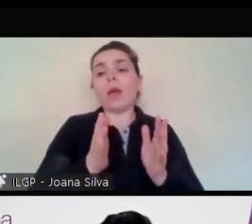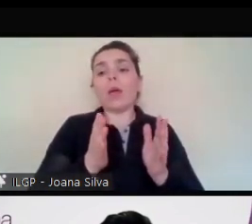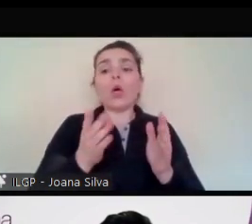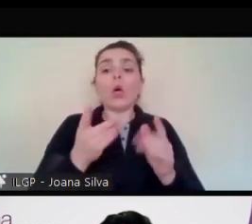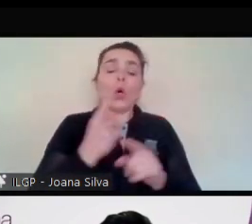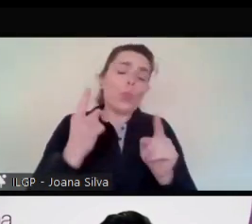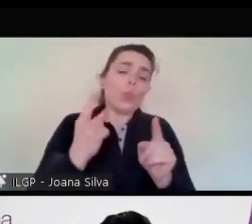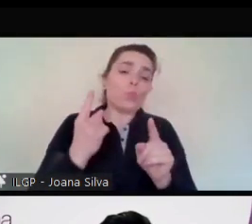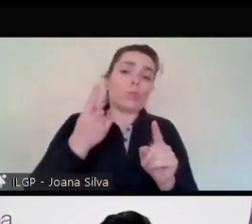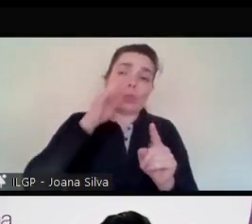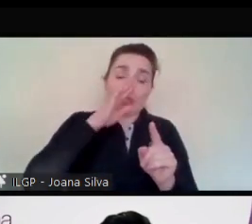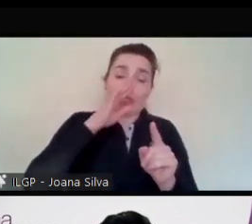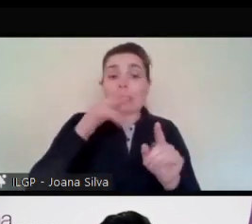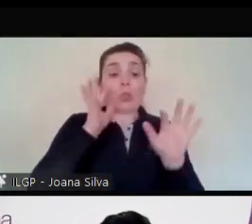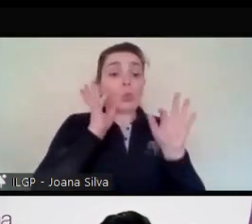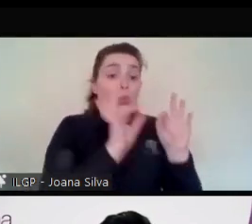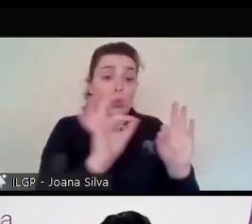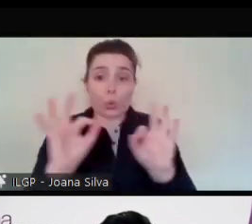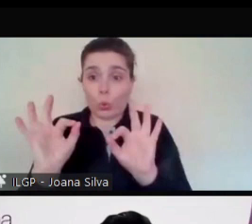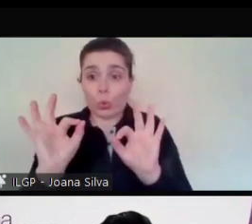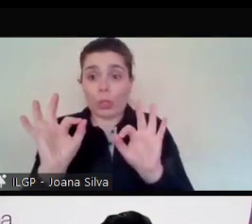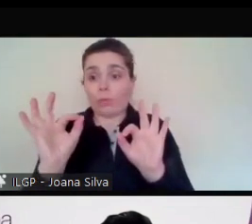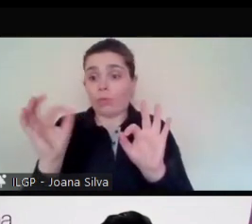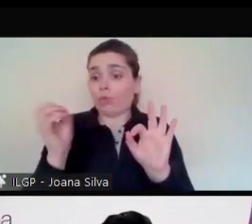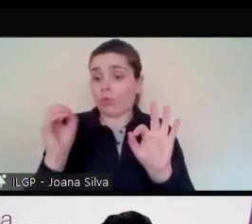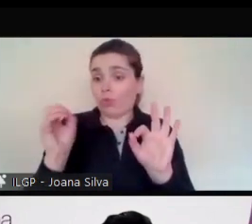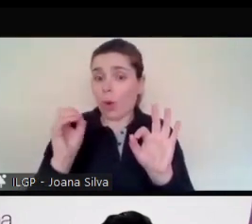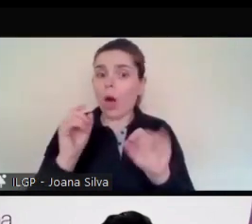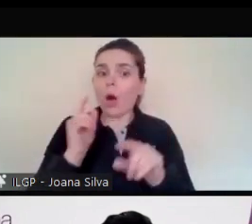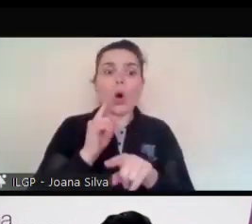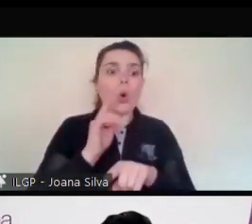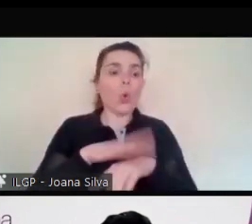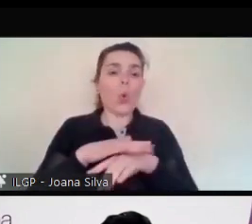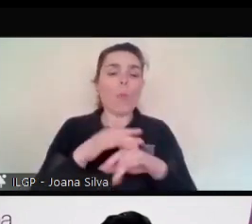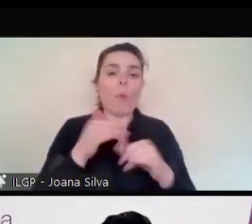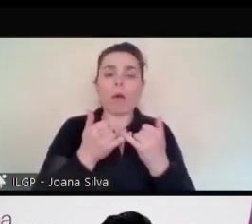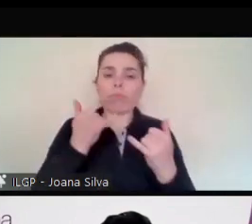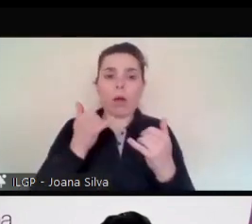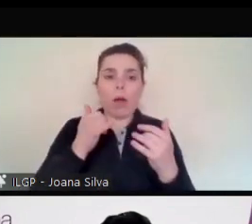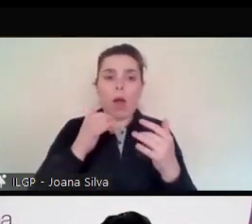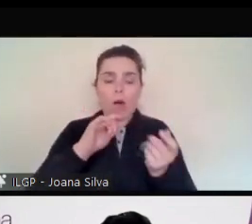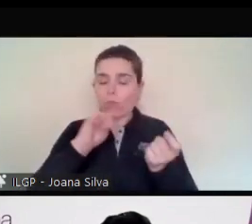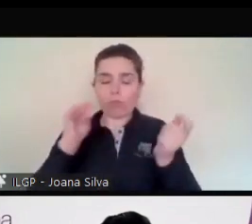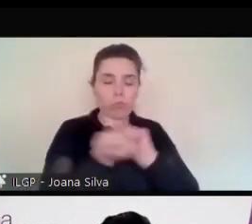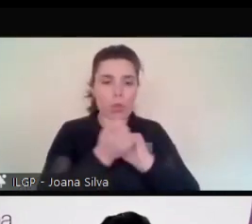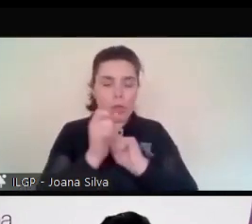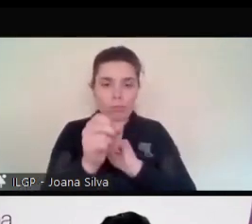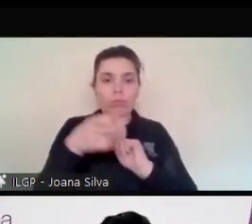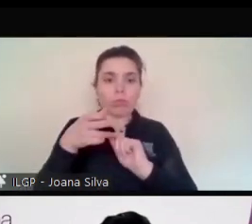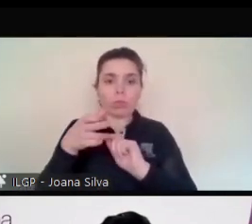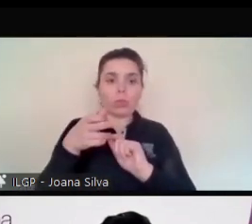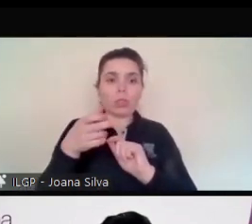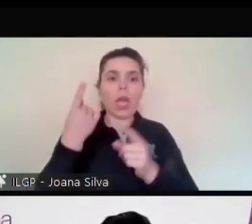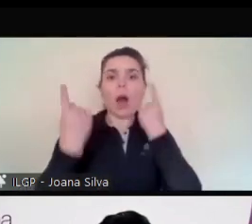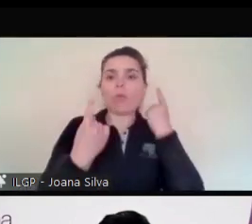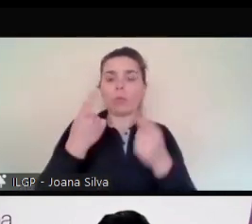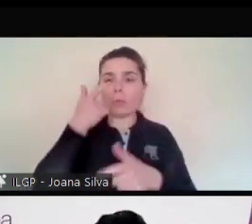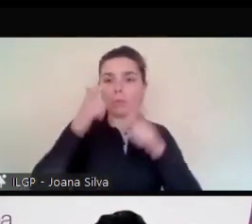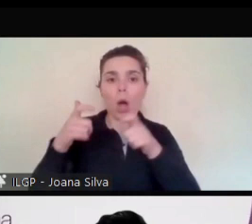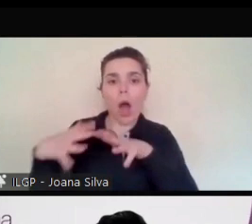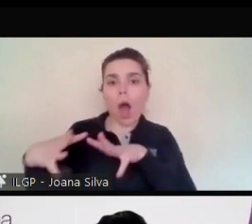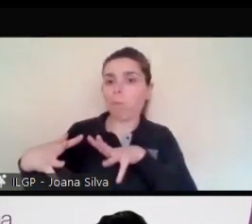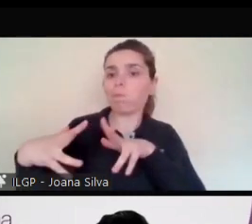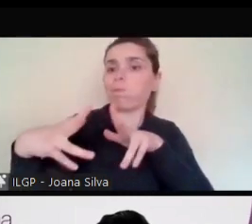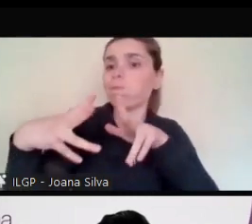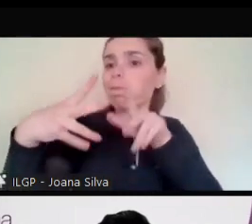propenso, se não tivermos estes cuidados, a que nesta dinâmica tão acelerada que é o digital, possamos deixar alguém para trás. E, portanto, esta